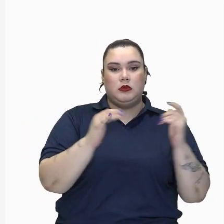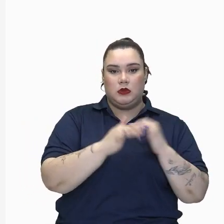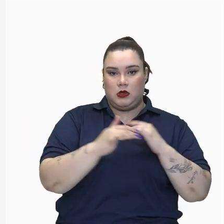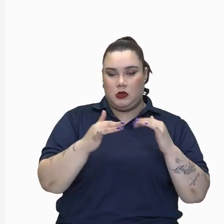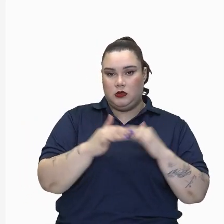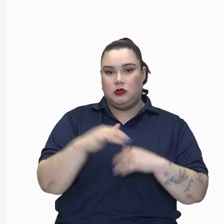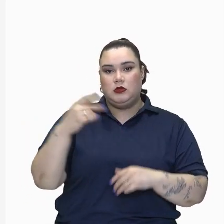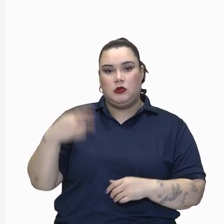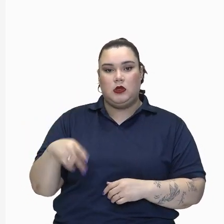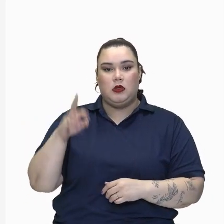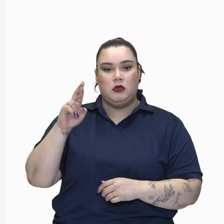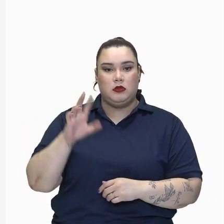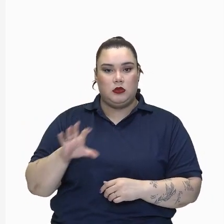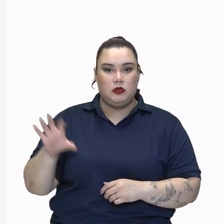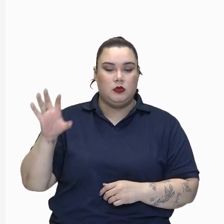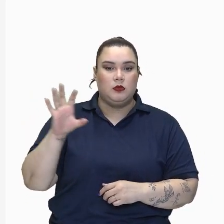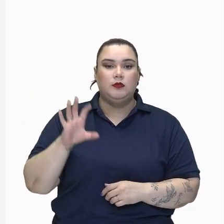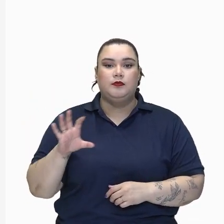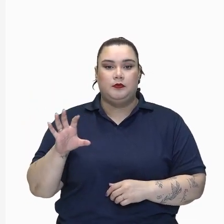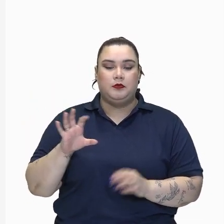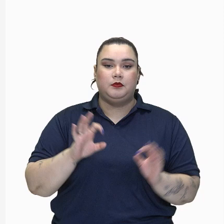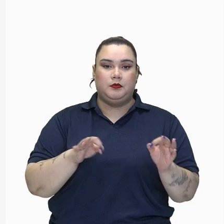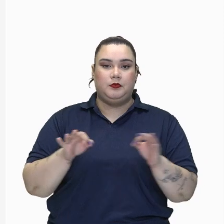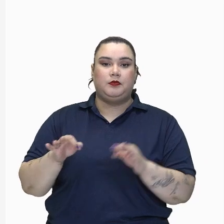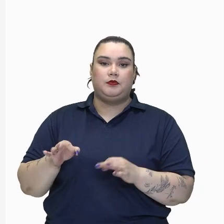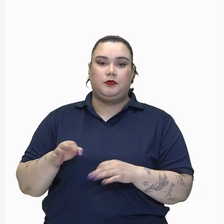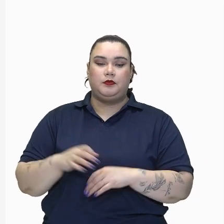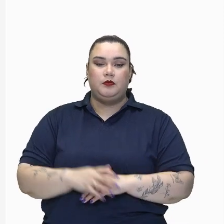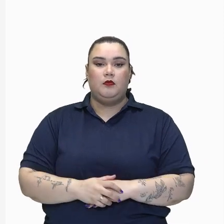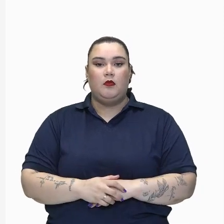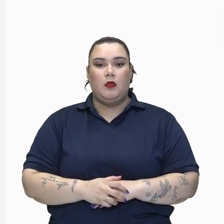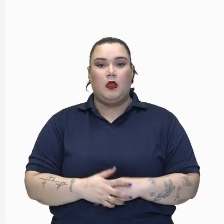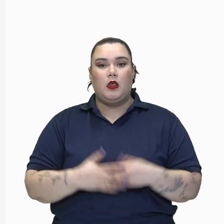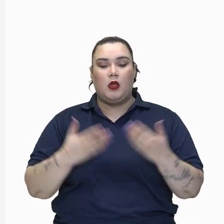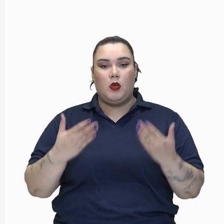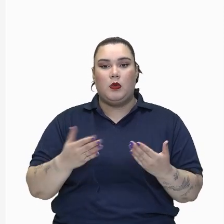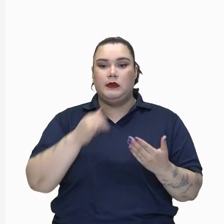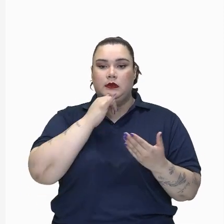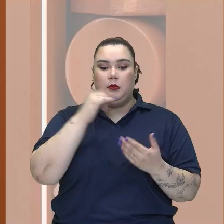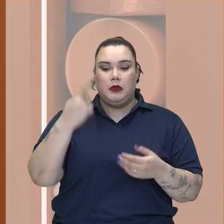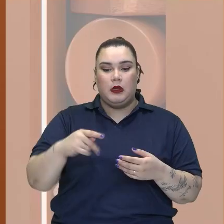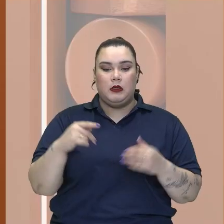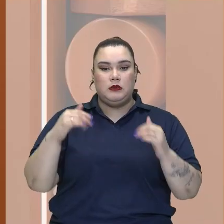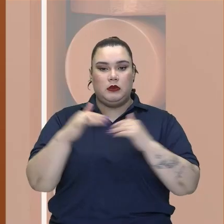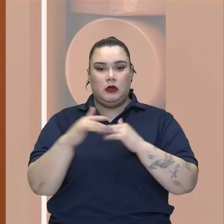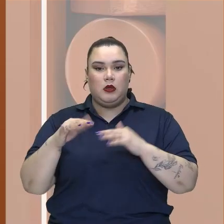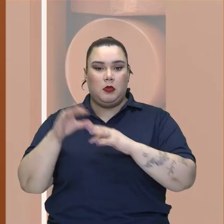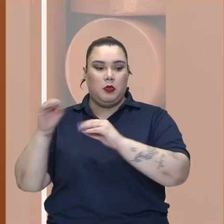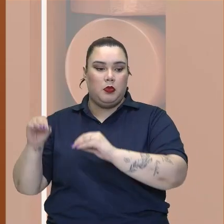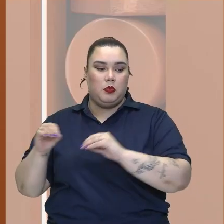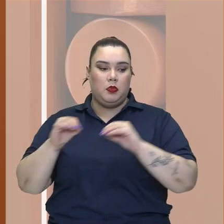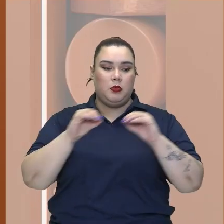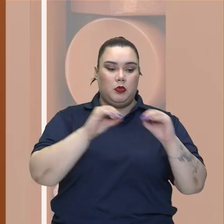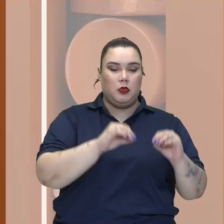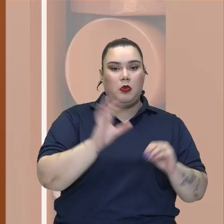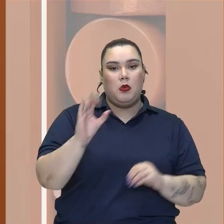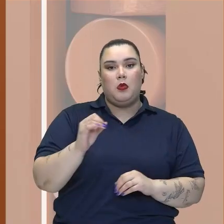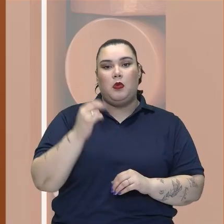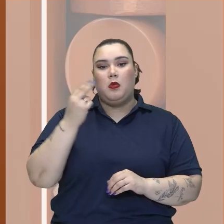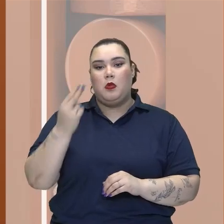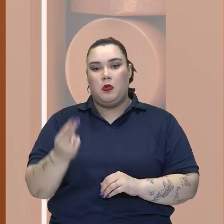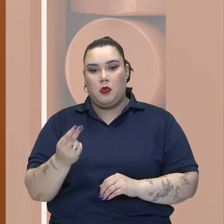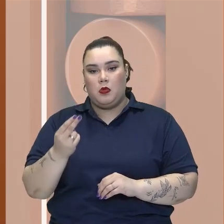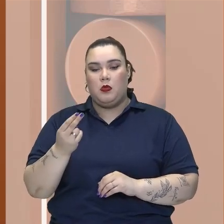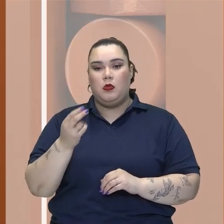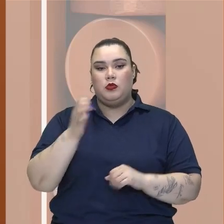região metropolitana ou para outros estados. Então, as pessoas, elas estão ali se deslocando entre